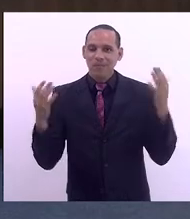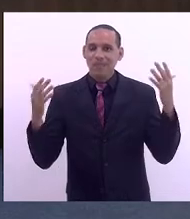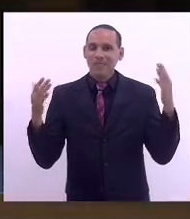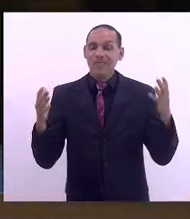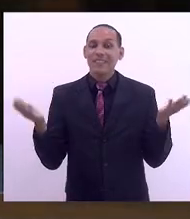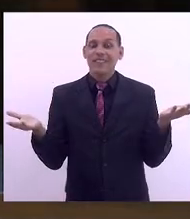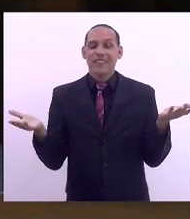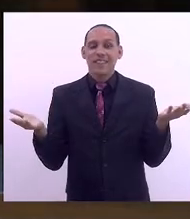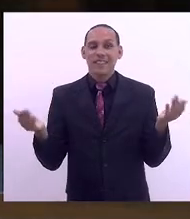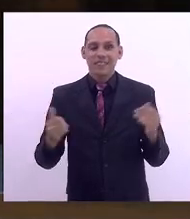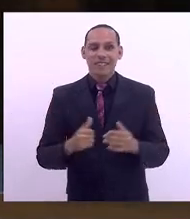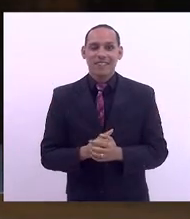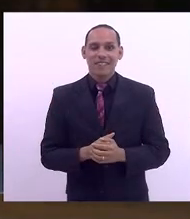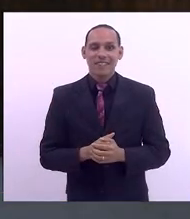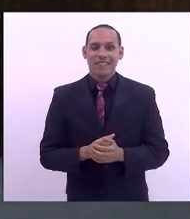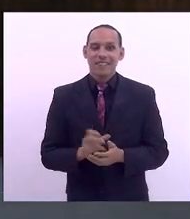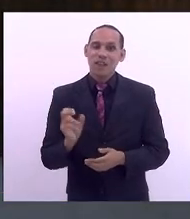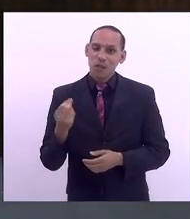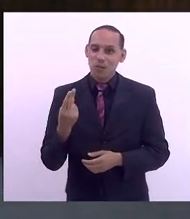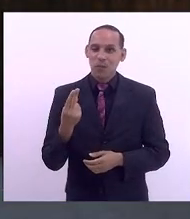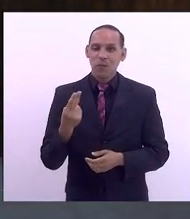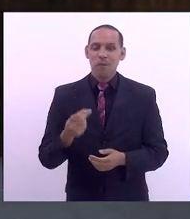Então, vou aqui